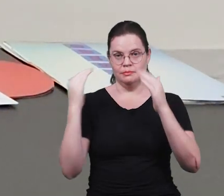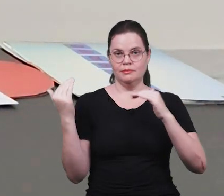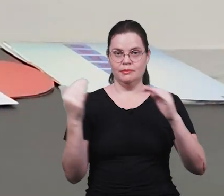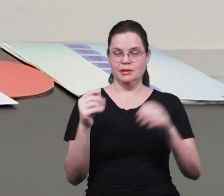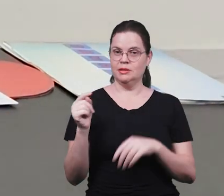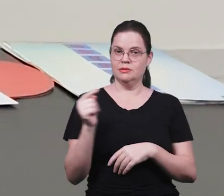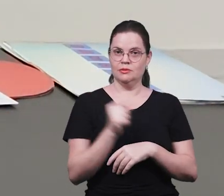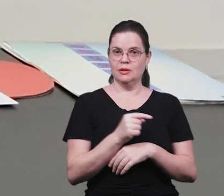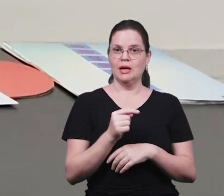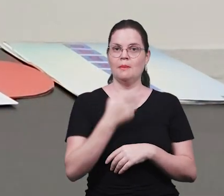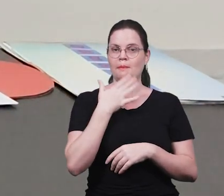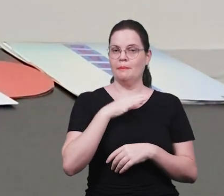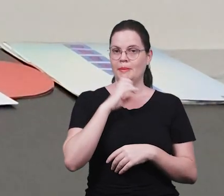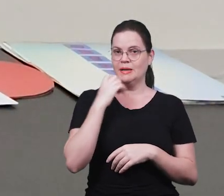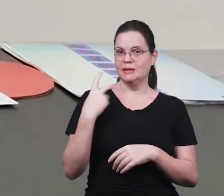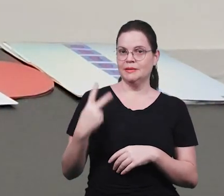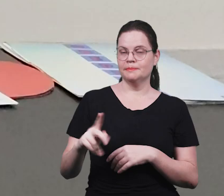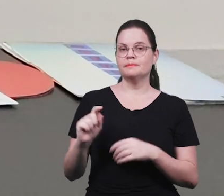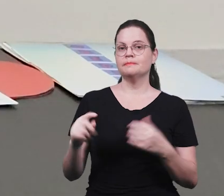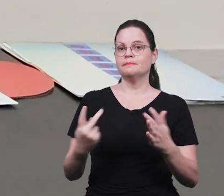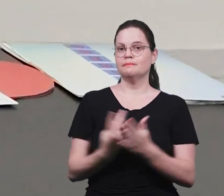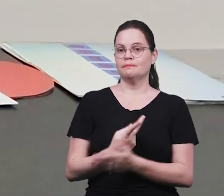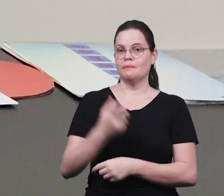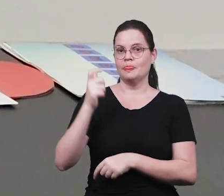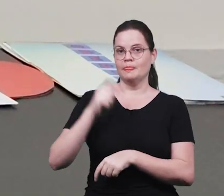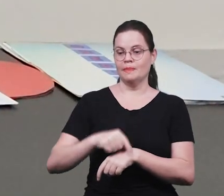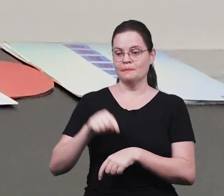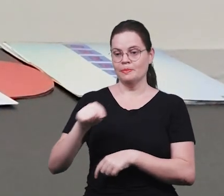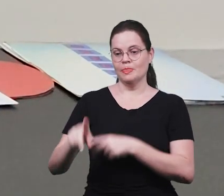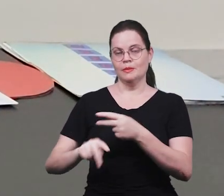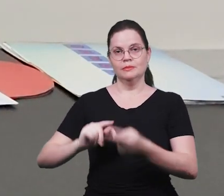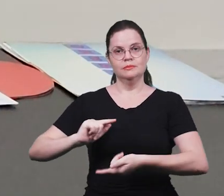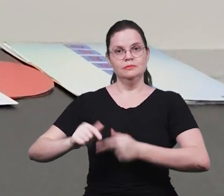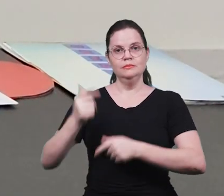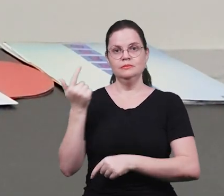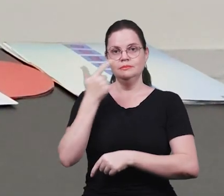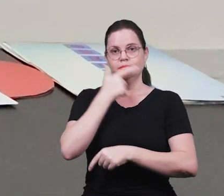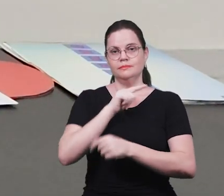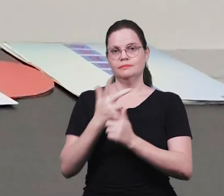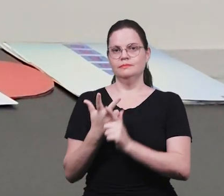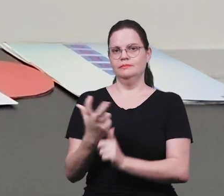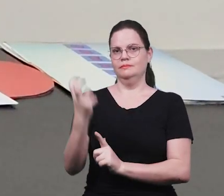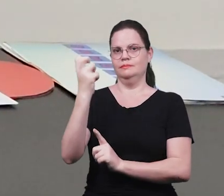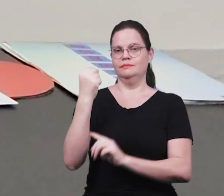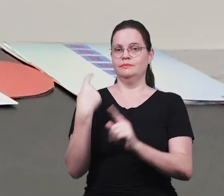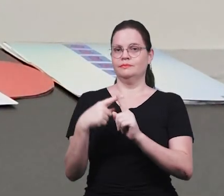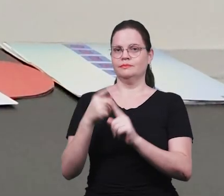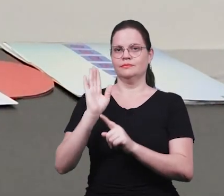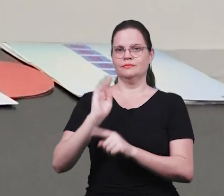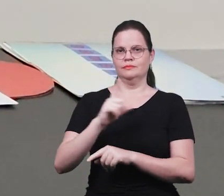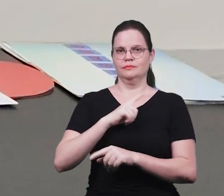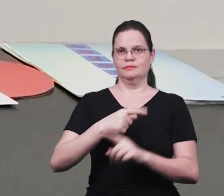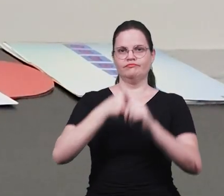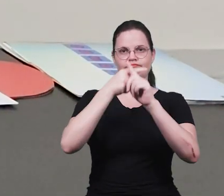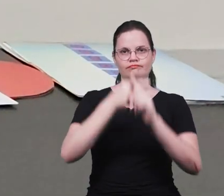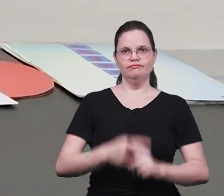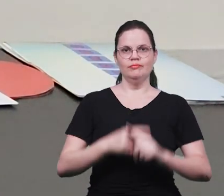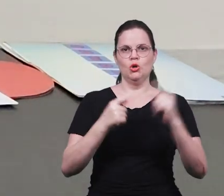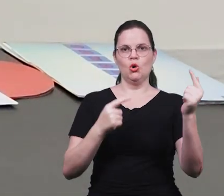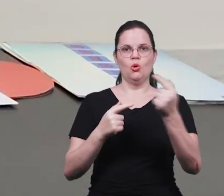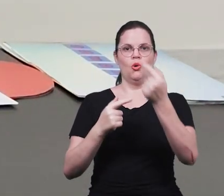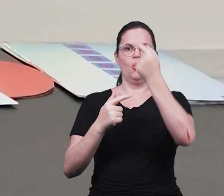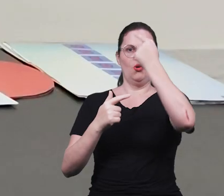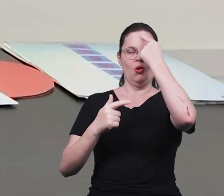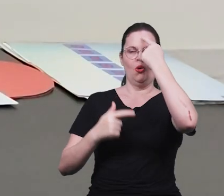a Jessé, o povo de Israel recebeu um livramento, porque há 40 dias